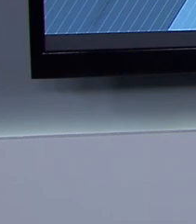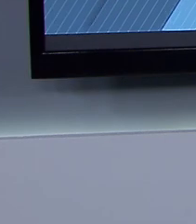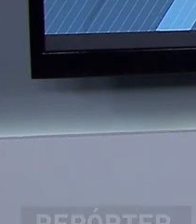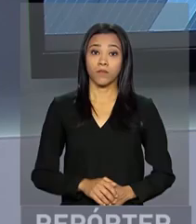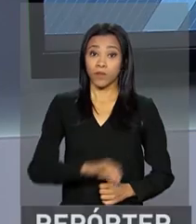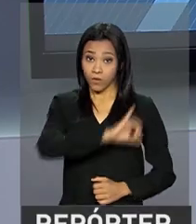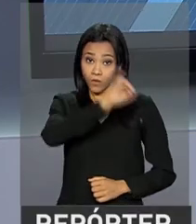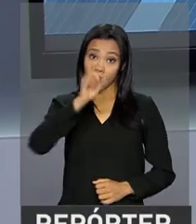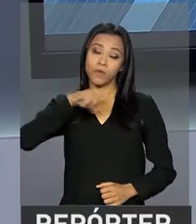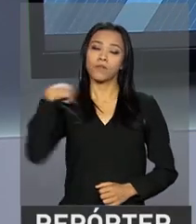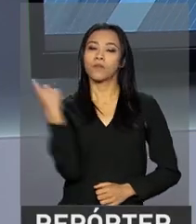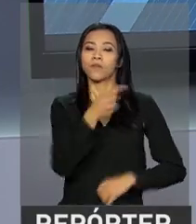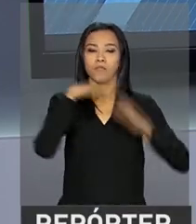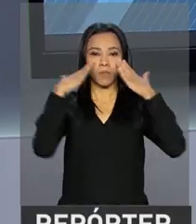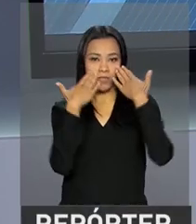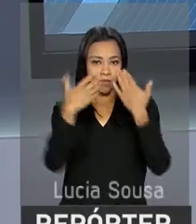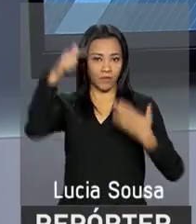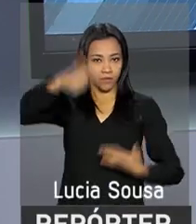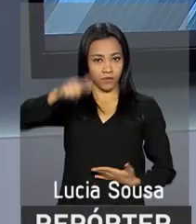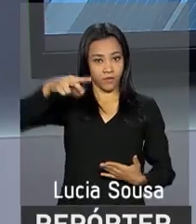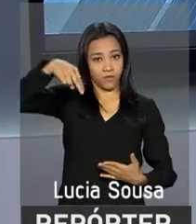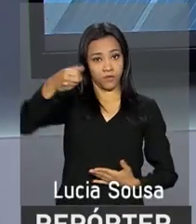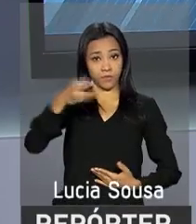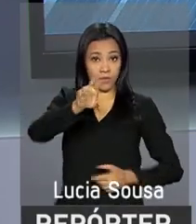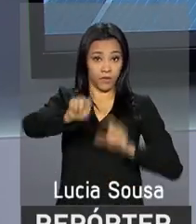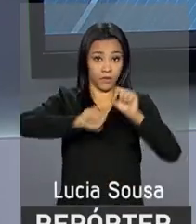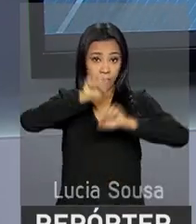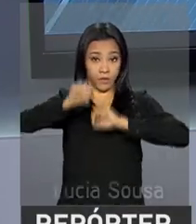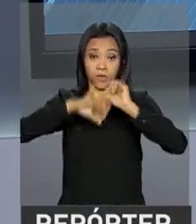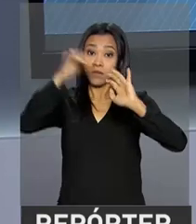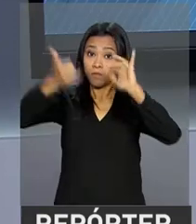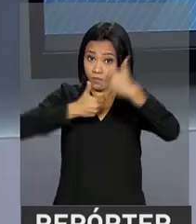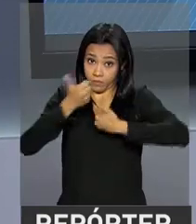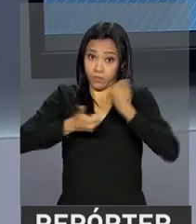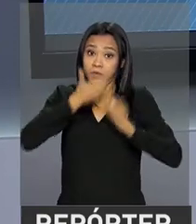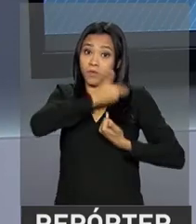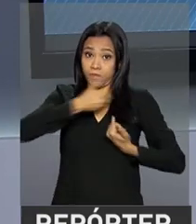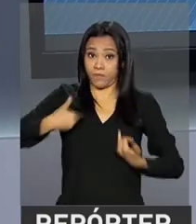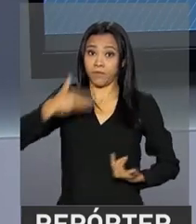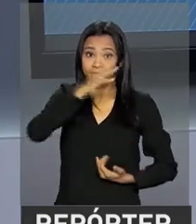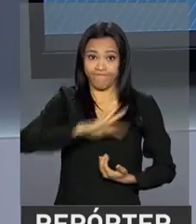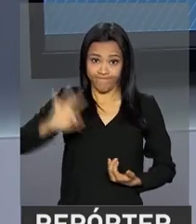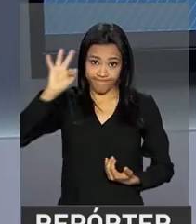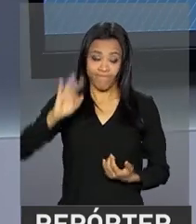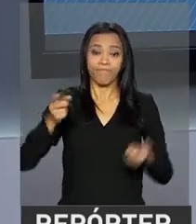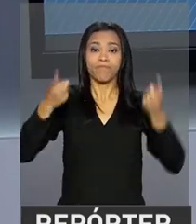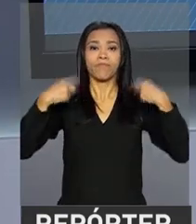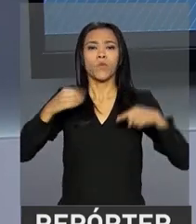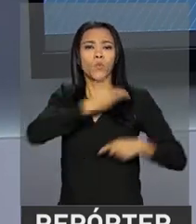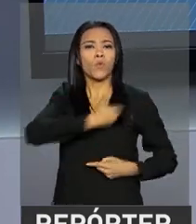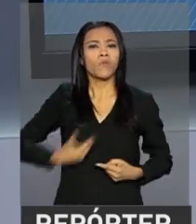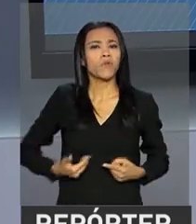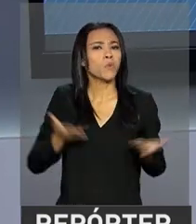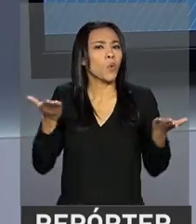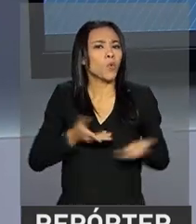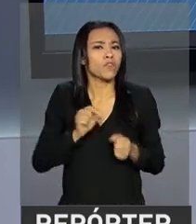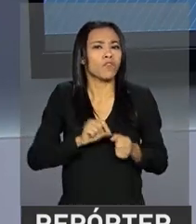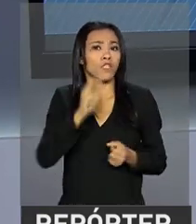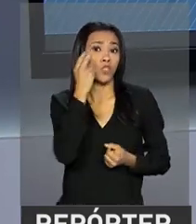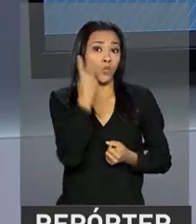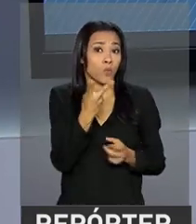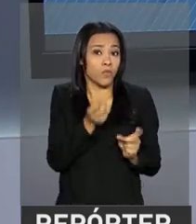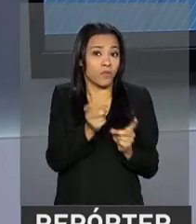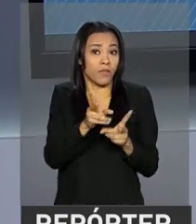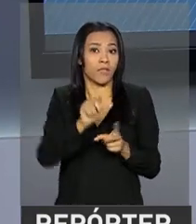olá estamos de volta com repórter nbr as notícias do governo federal o governo realiza hoje dois leilões de